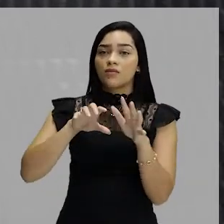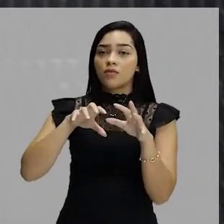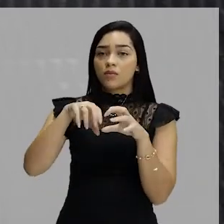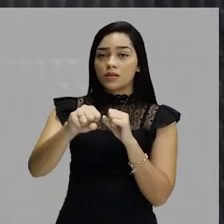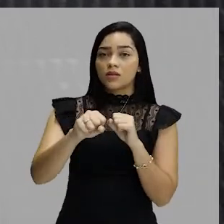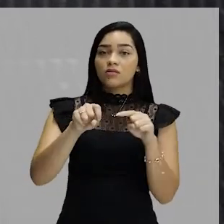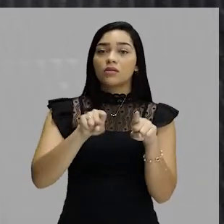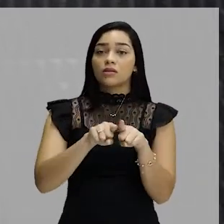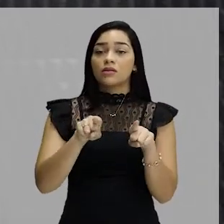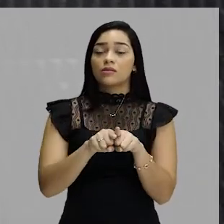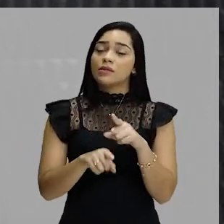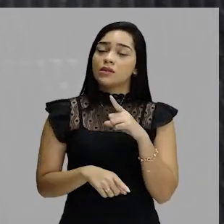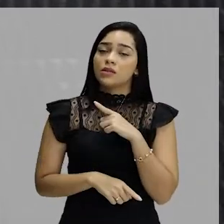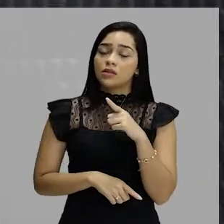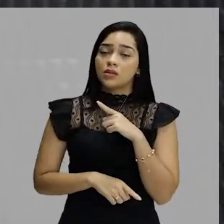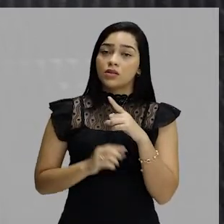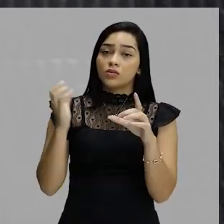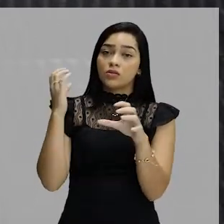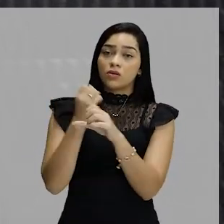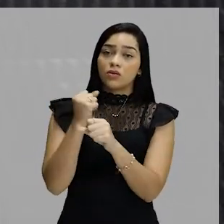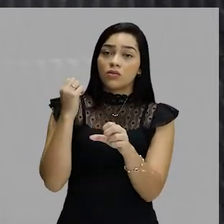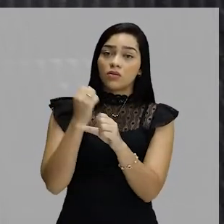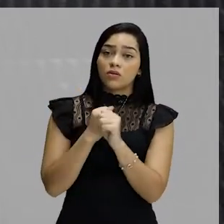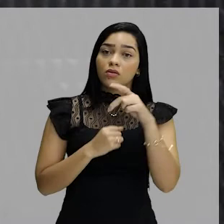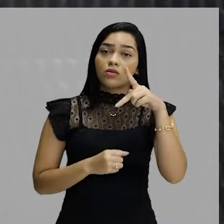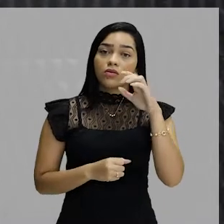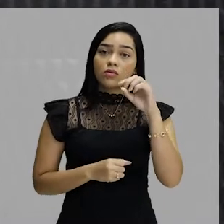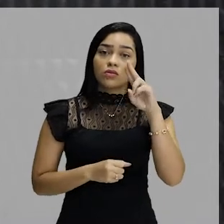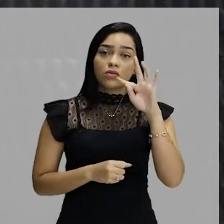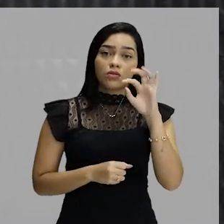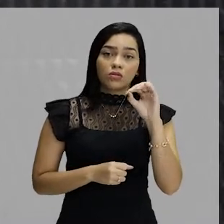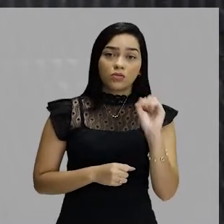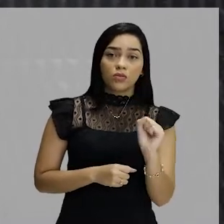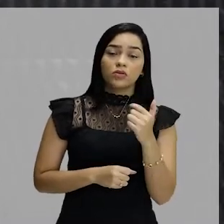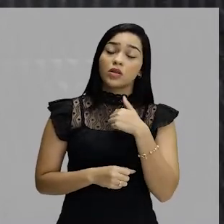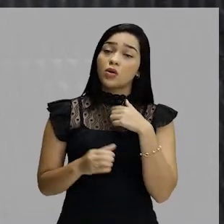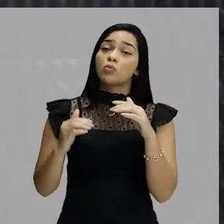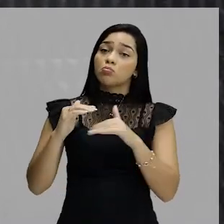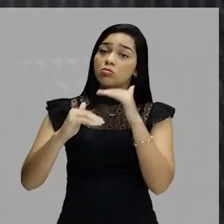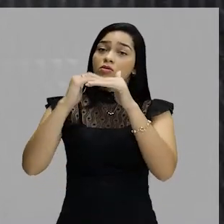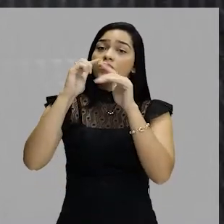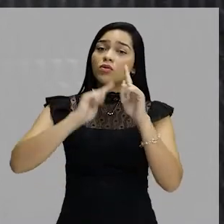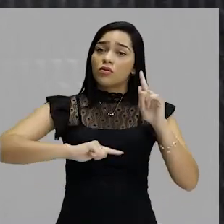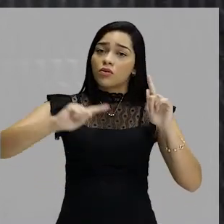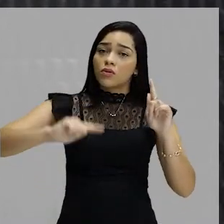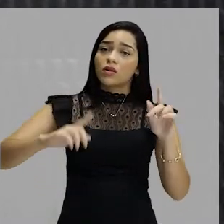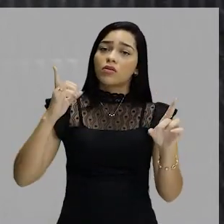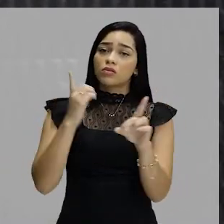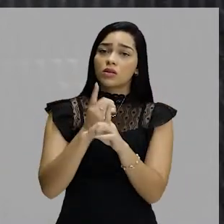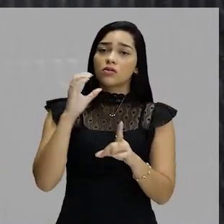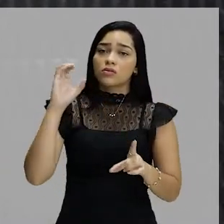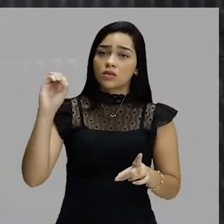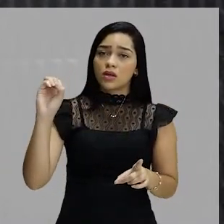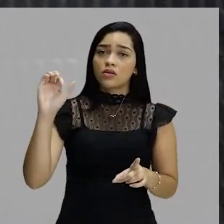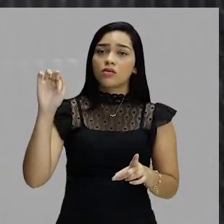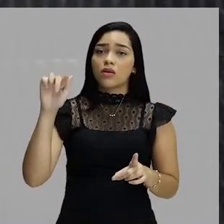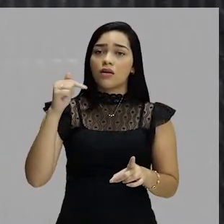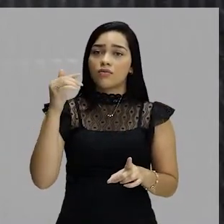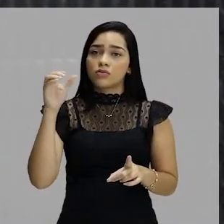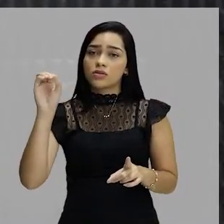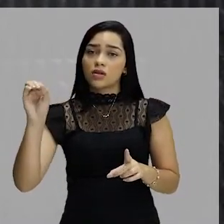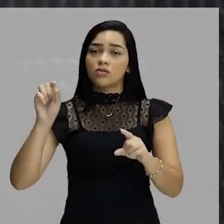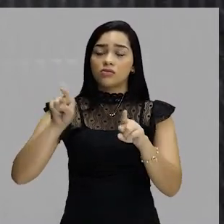função, e através do cálculo dos pontos notáveis, eu construí o gráfico. Encontrei o zero da função,